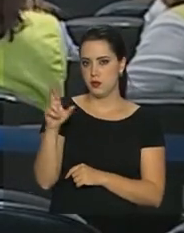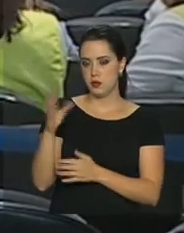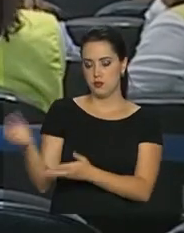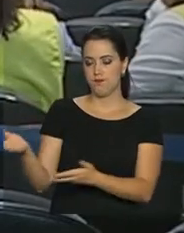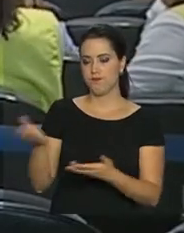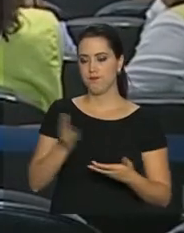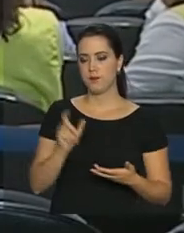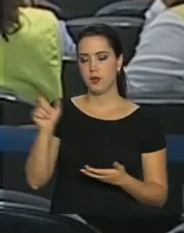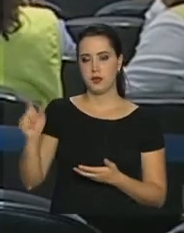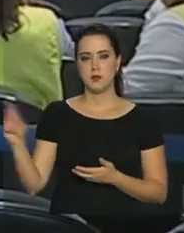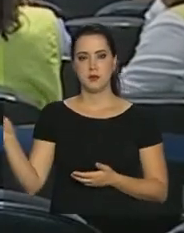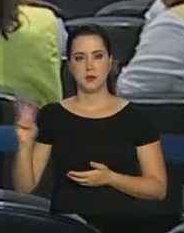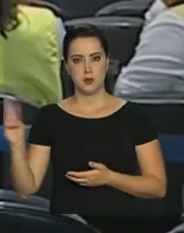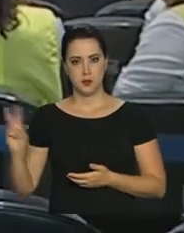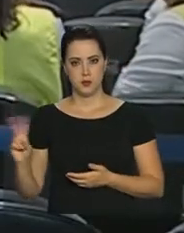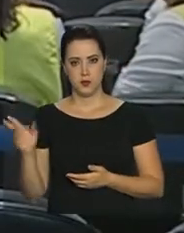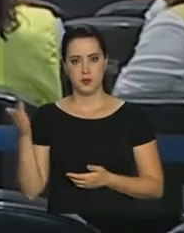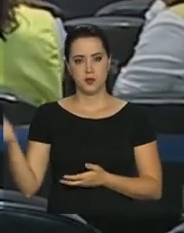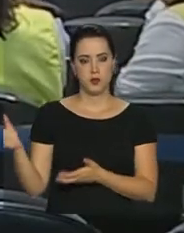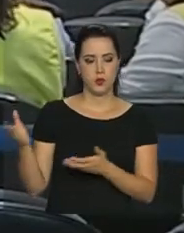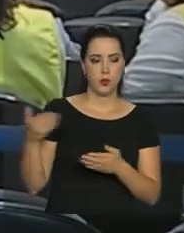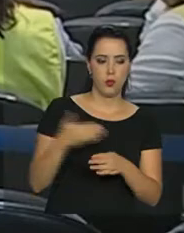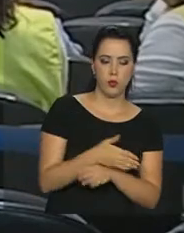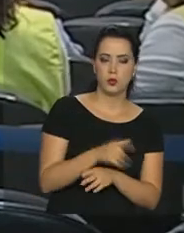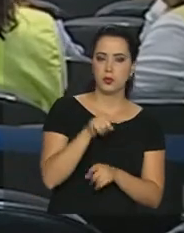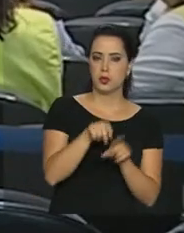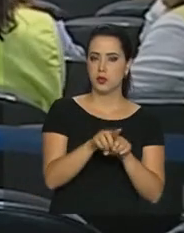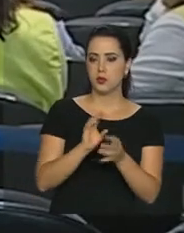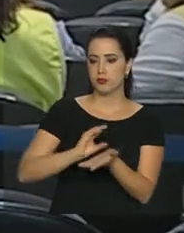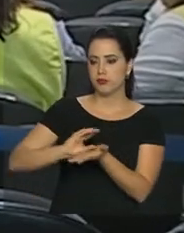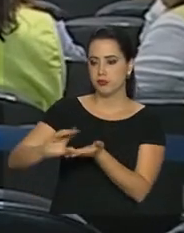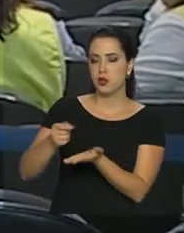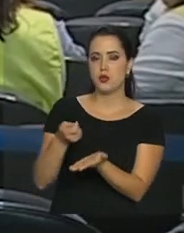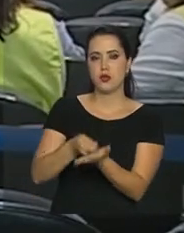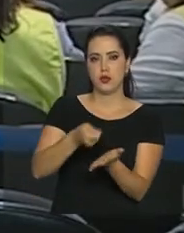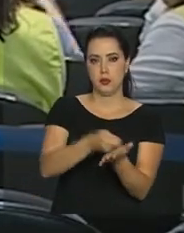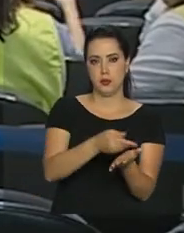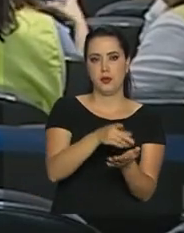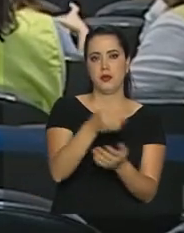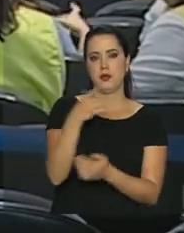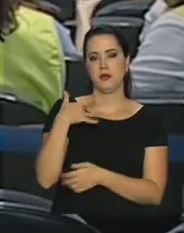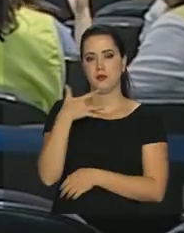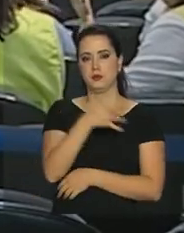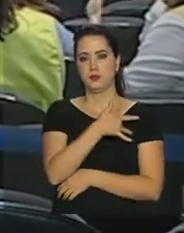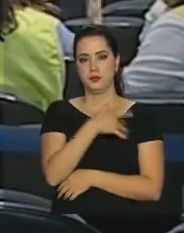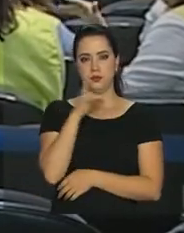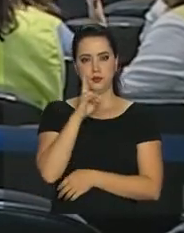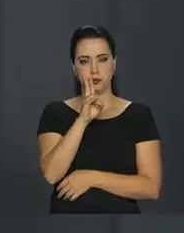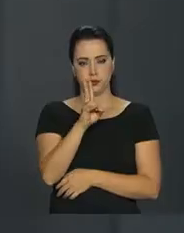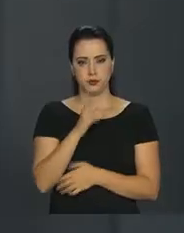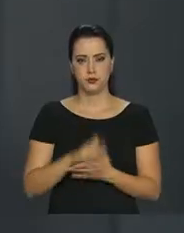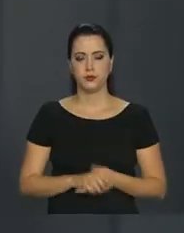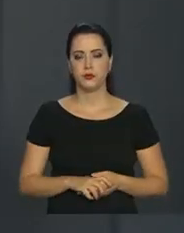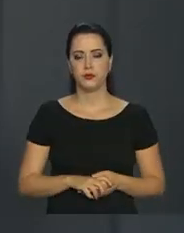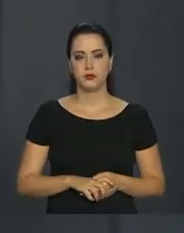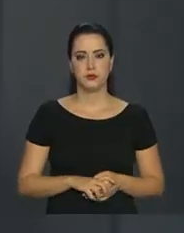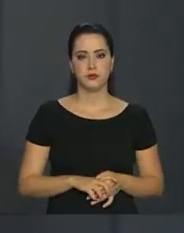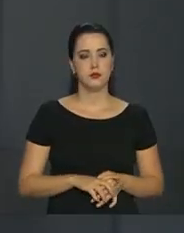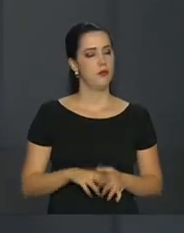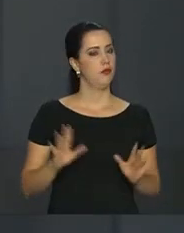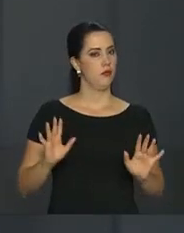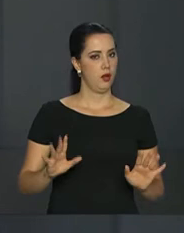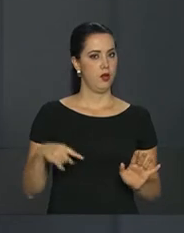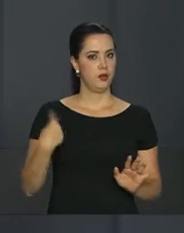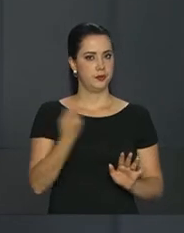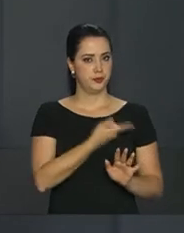acolhida desses migrantes ea maior parte desses recursos foi usada na saúde vamos ver quando nós